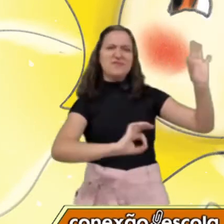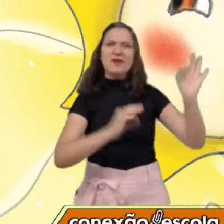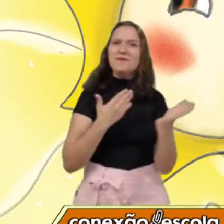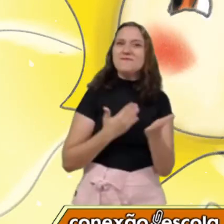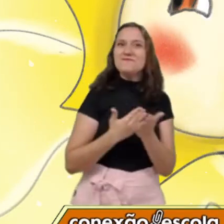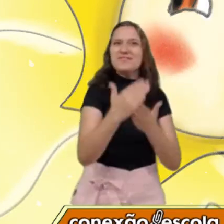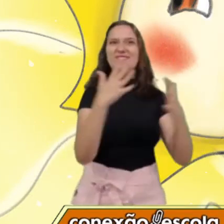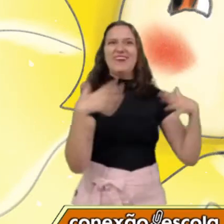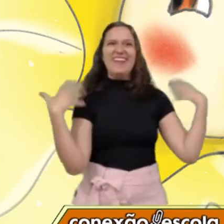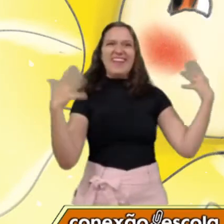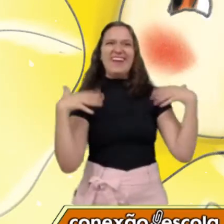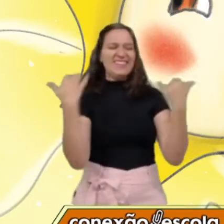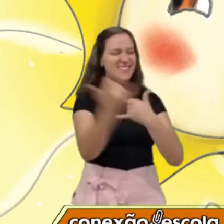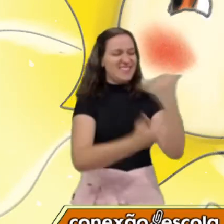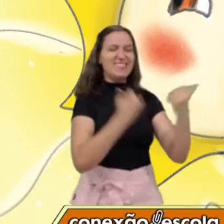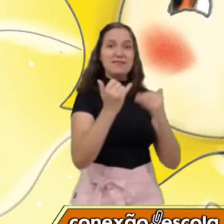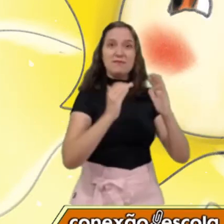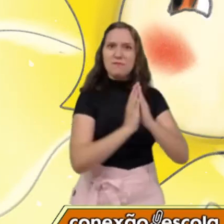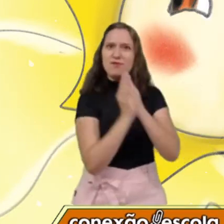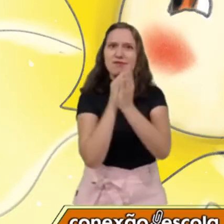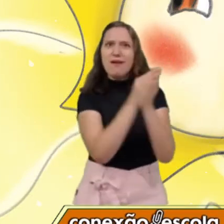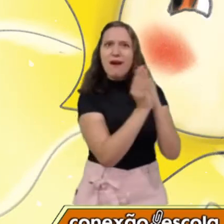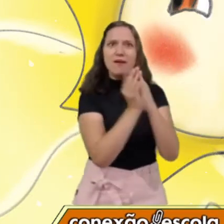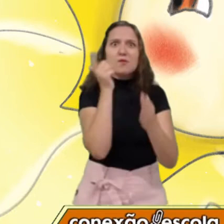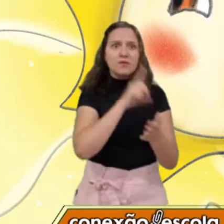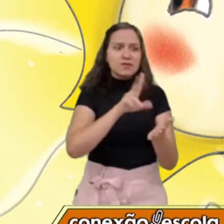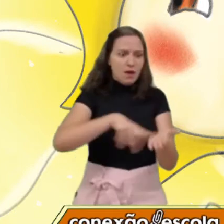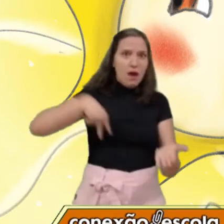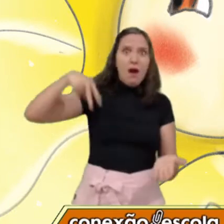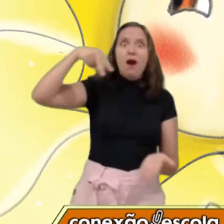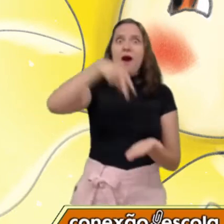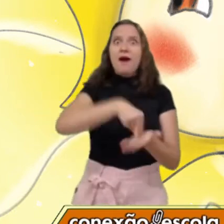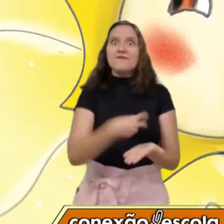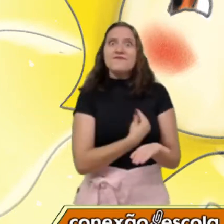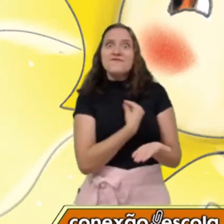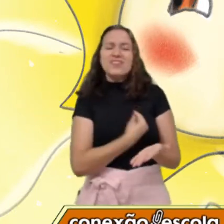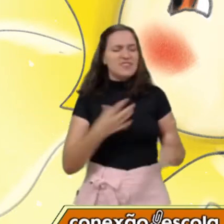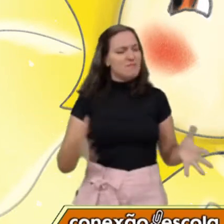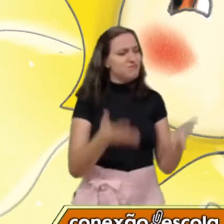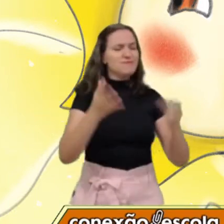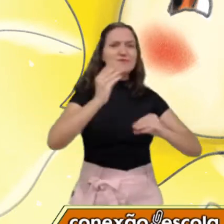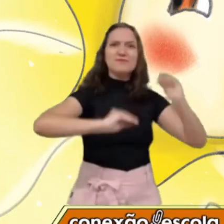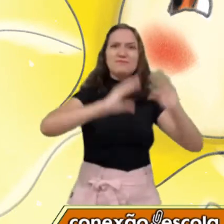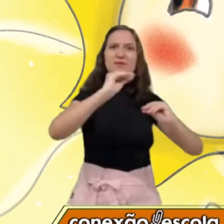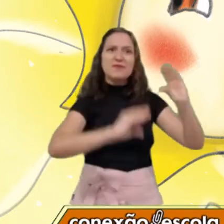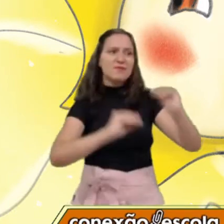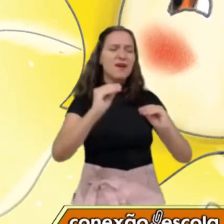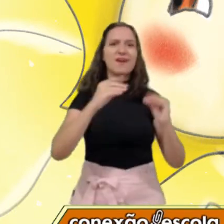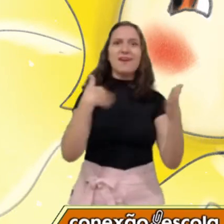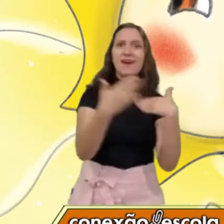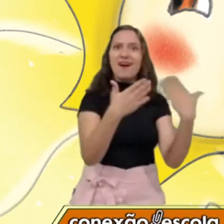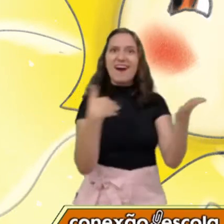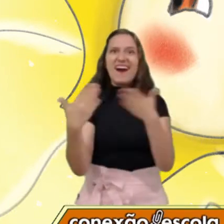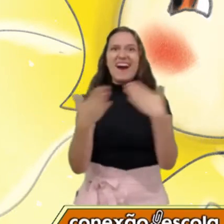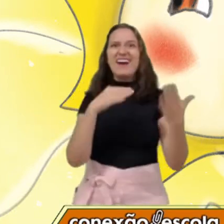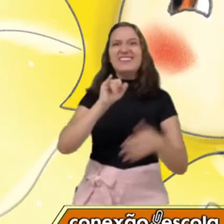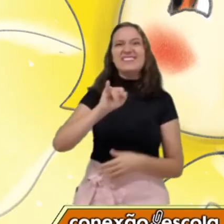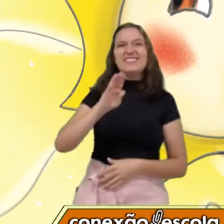curtição as bonecas ganharam vida e começar com a conversar com a pequena Isabel